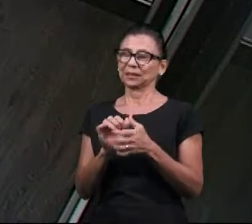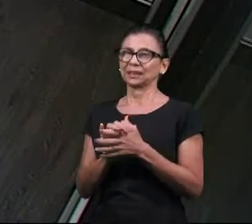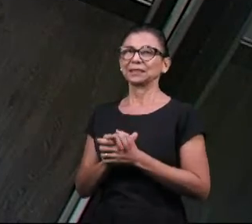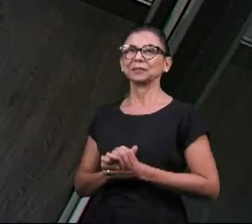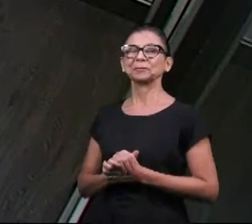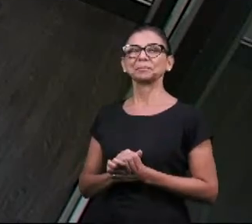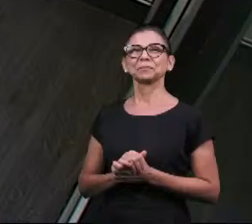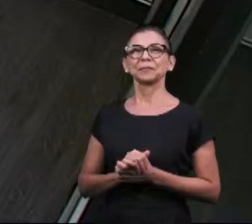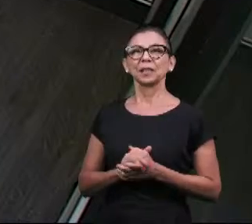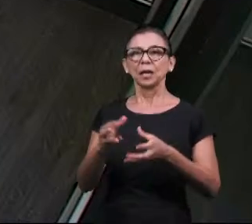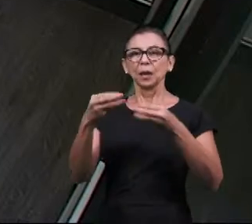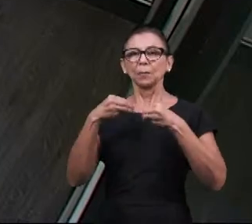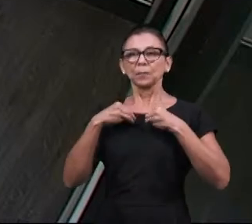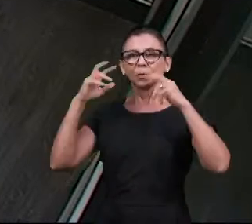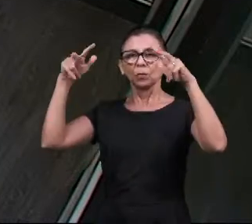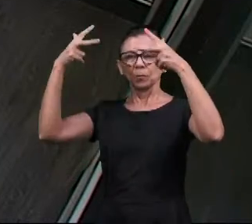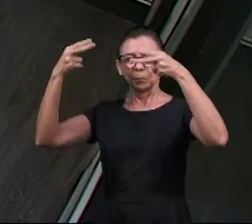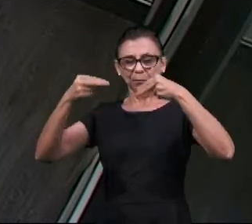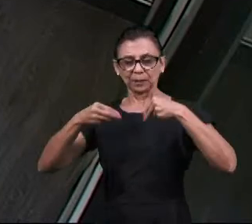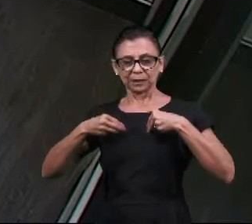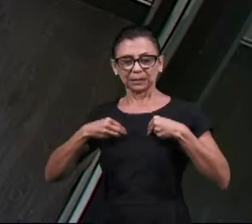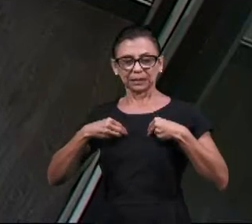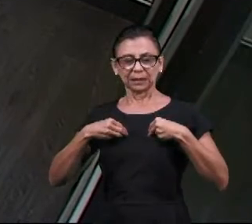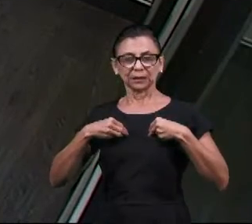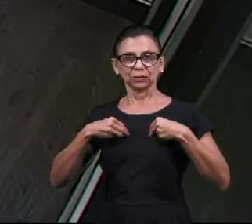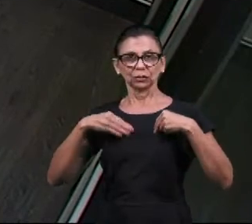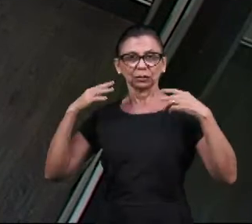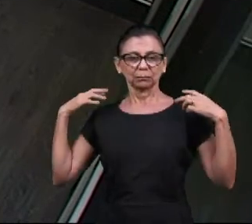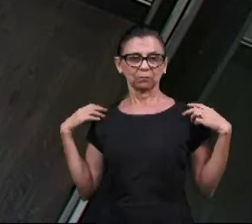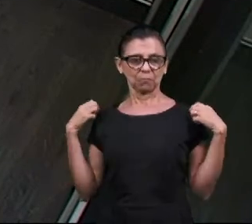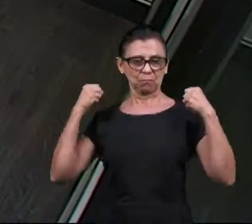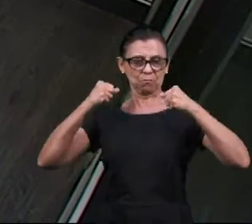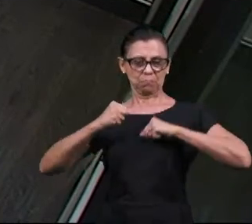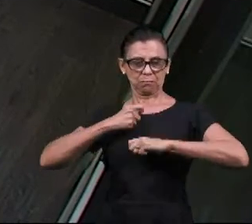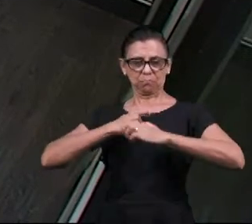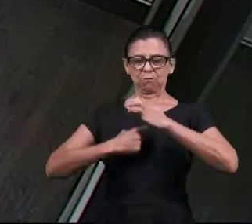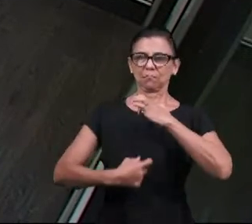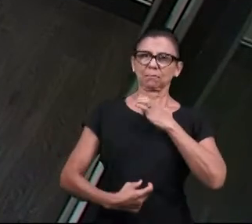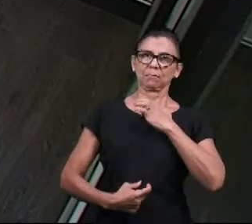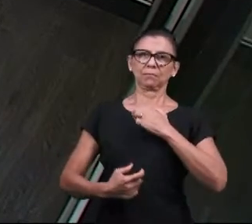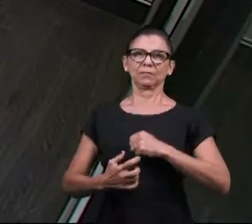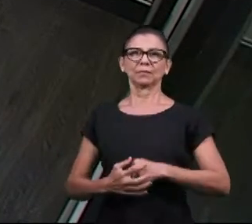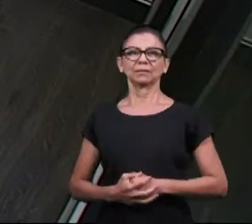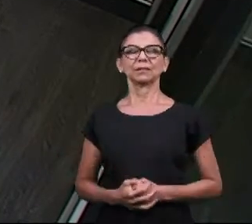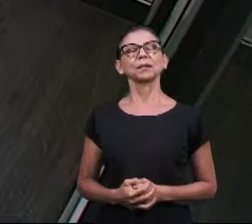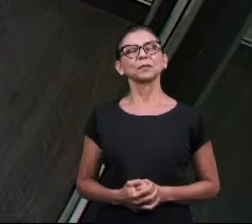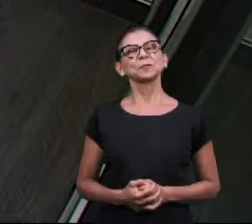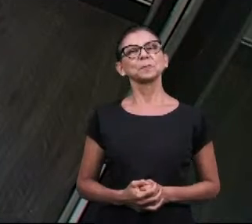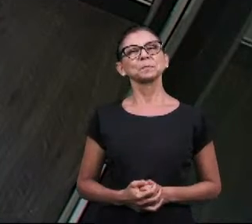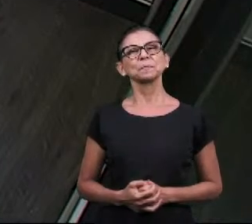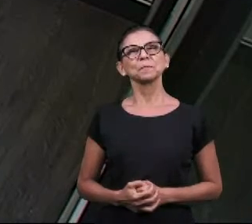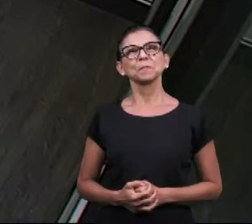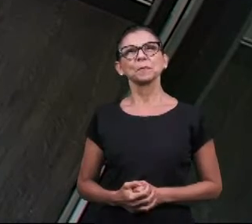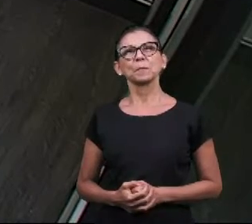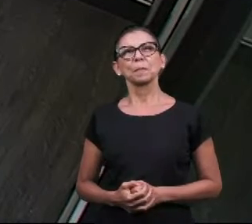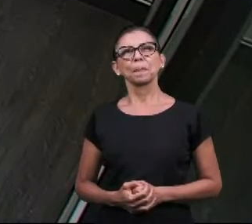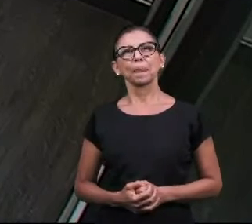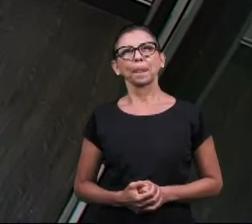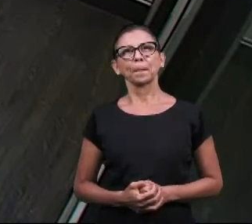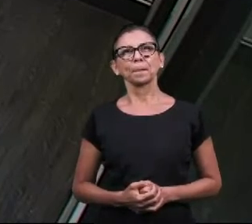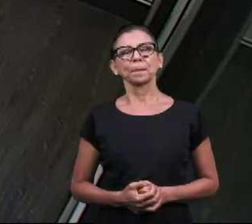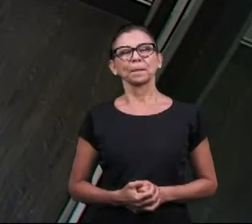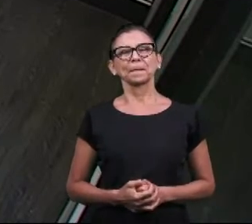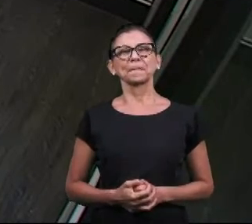Senhor usou a vida dela, ela se converteu, né? E depois veio o pastor. Isso, e ela é o seguinte: ela foi um instrumento nas mãos